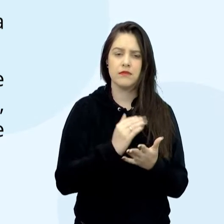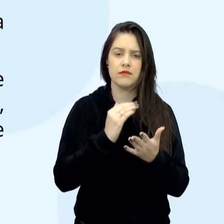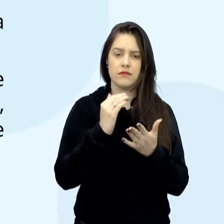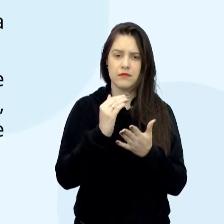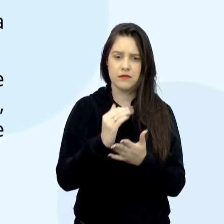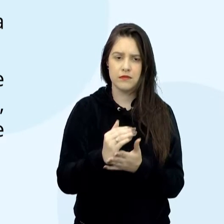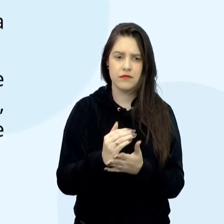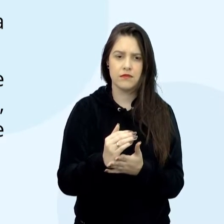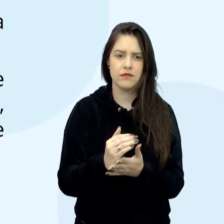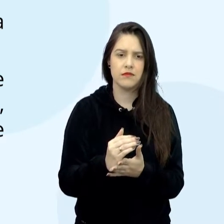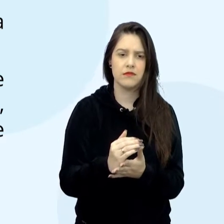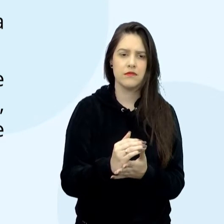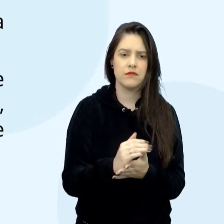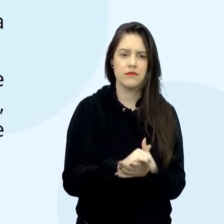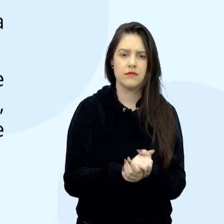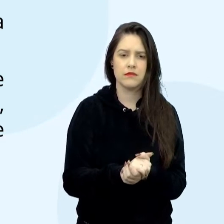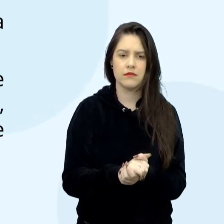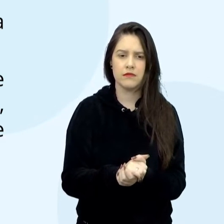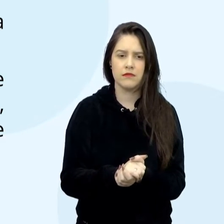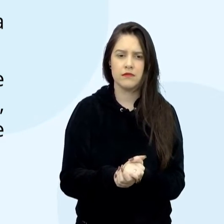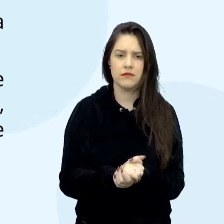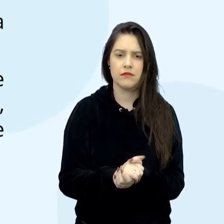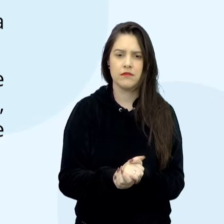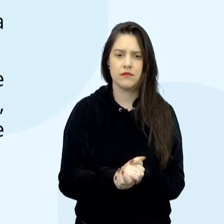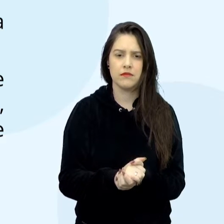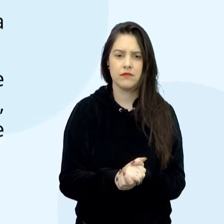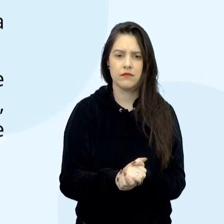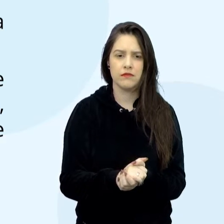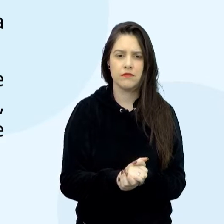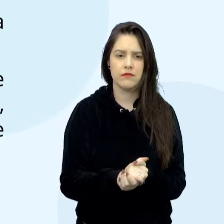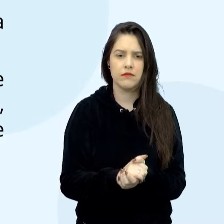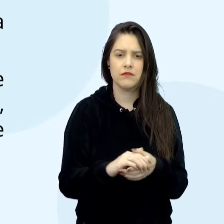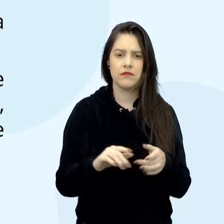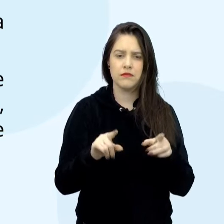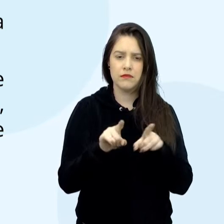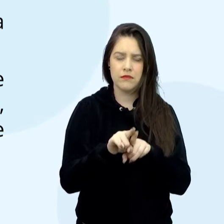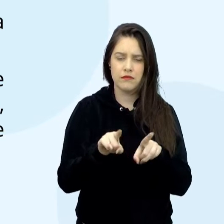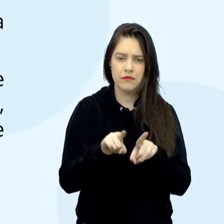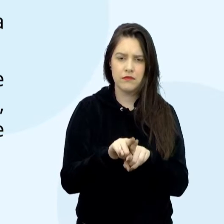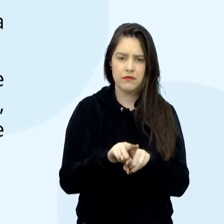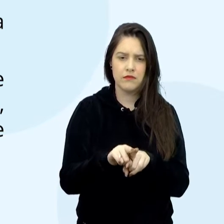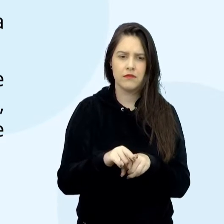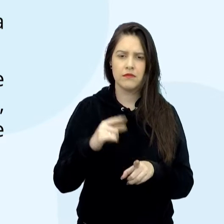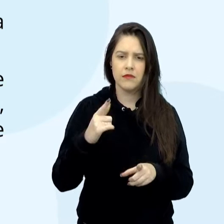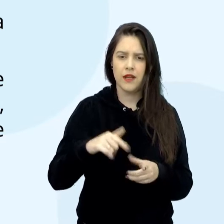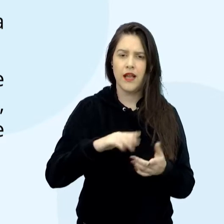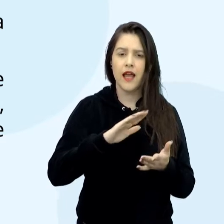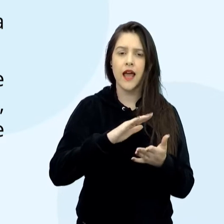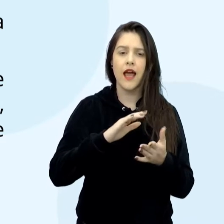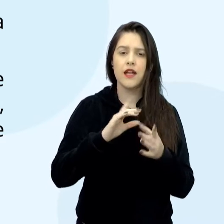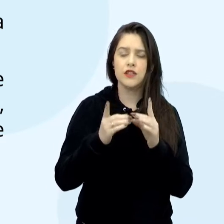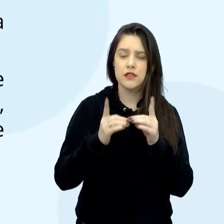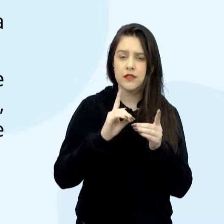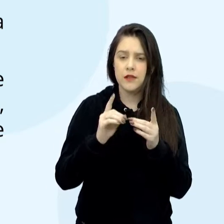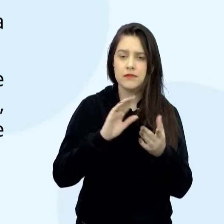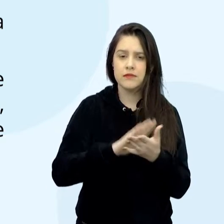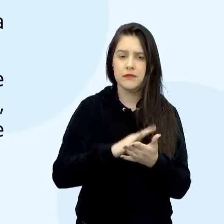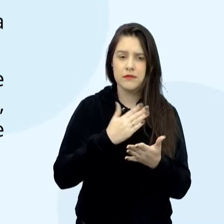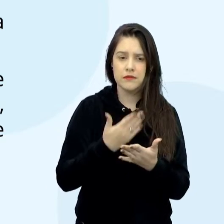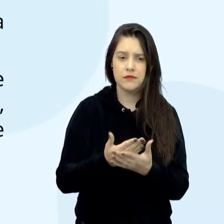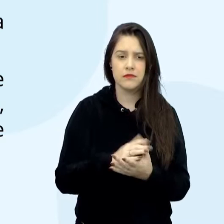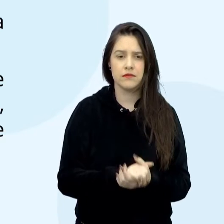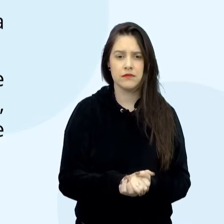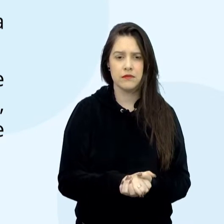nas aulas anteriores. Falar sobre a dinâmica das interpretações na contextualização dos